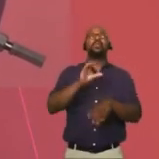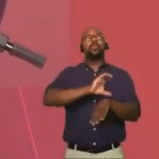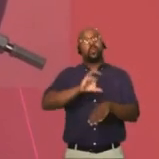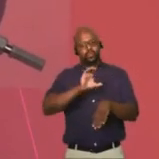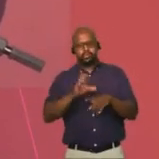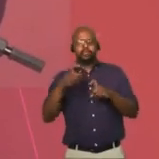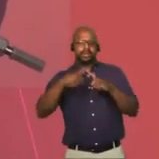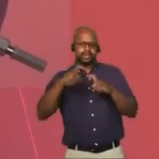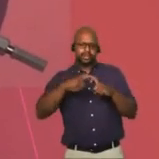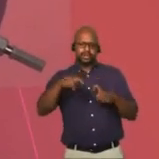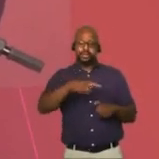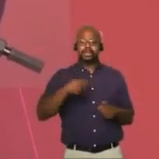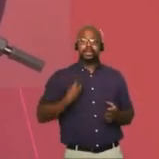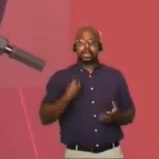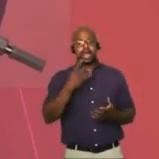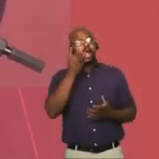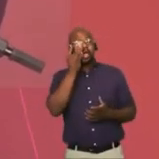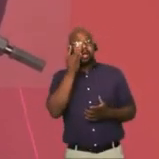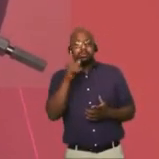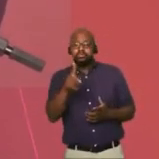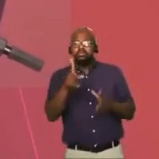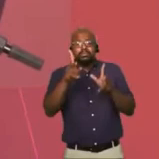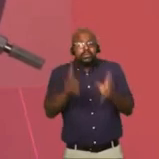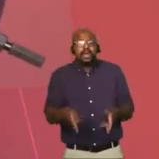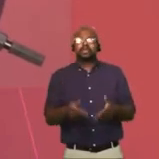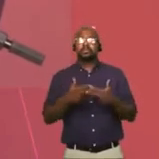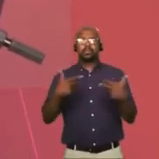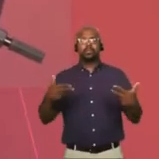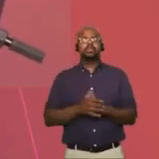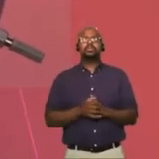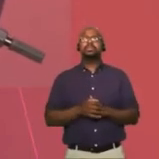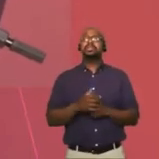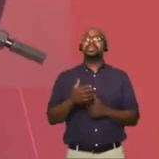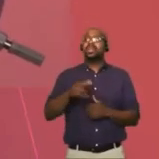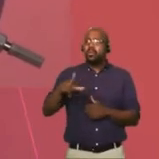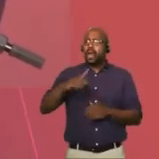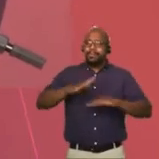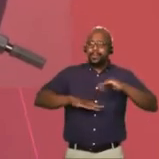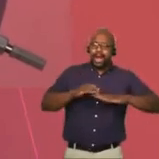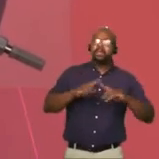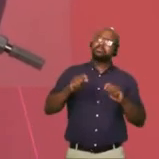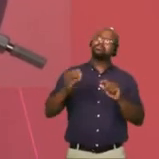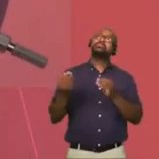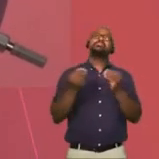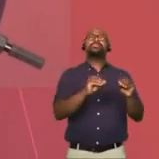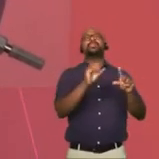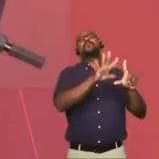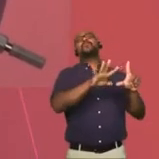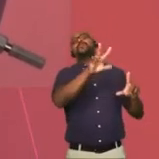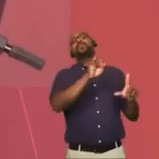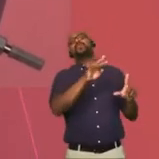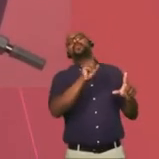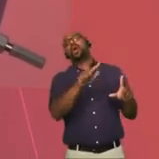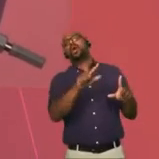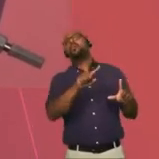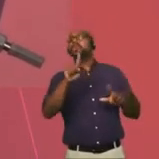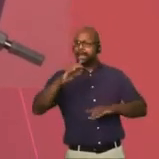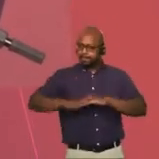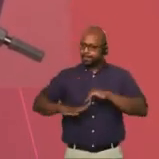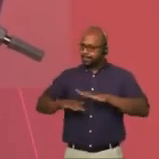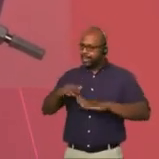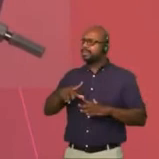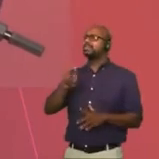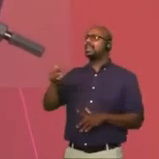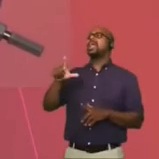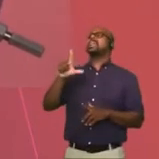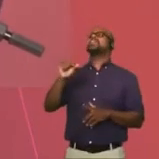estamos vivendo atualmente acontece a mesma coisa o que não é prático é virtual o que é prático lá vai